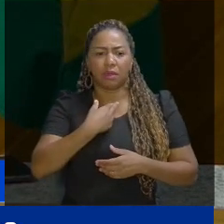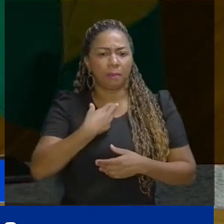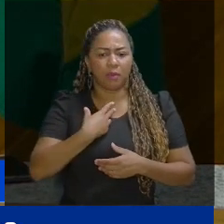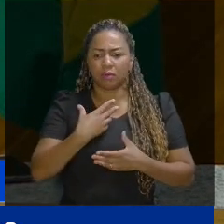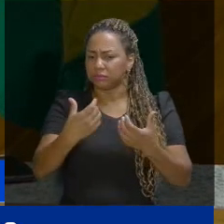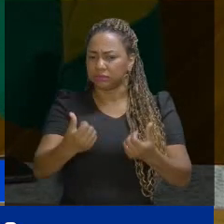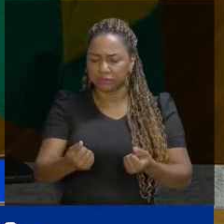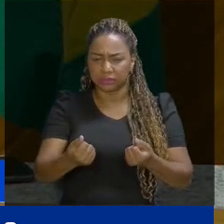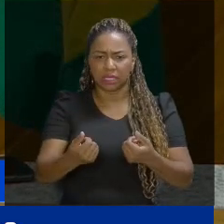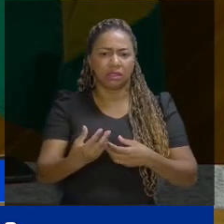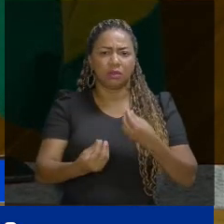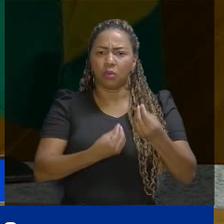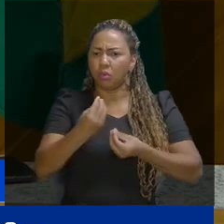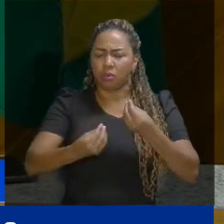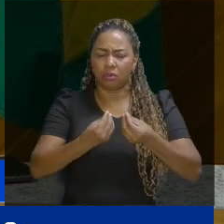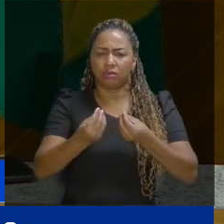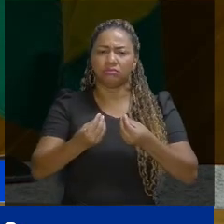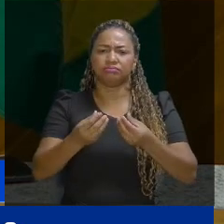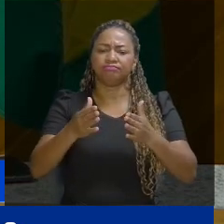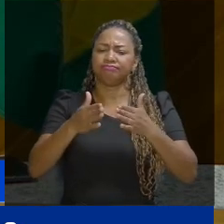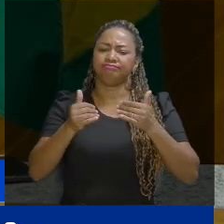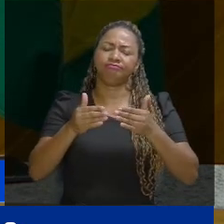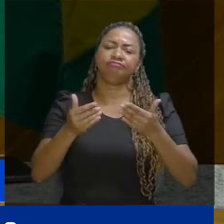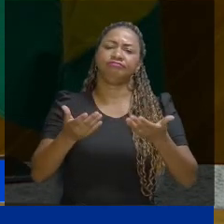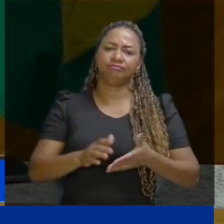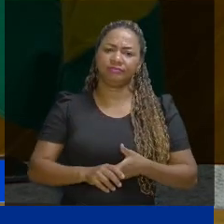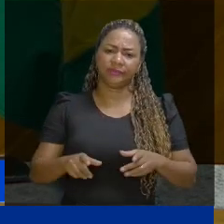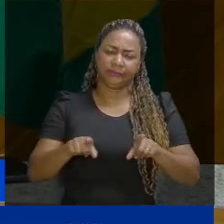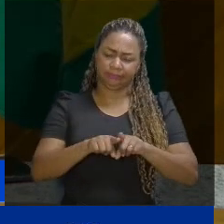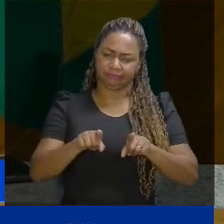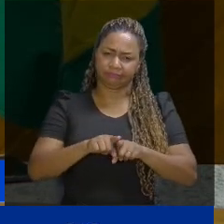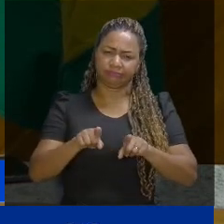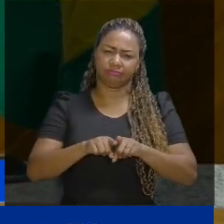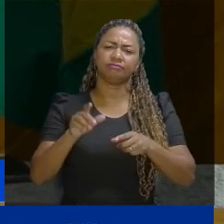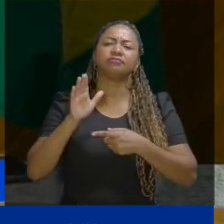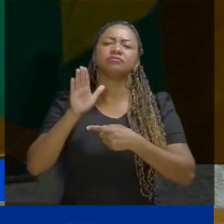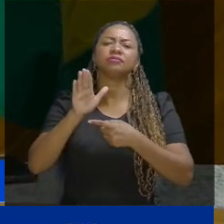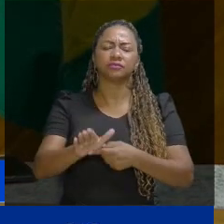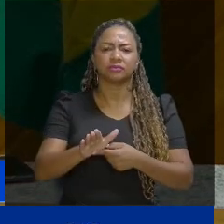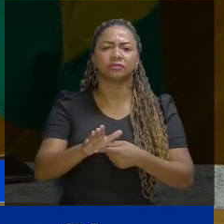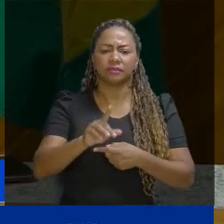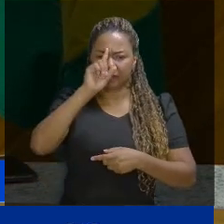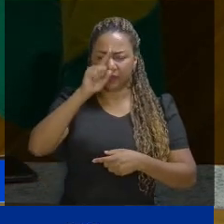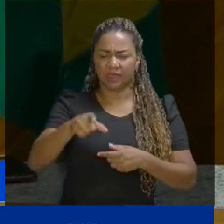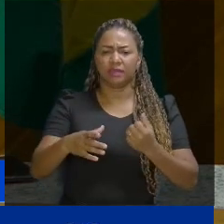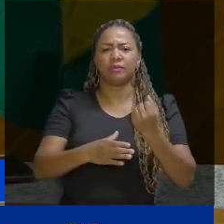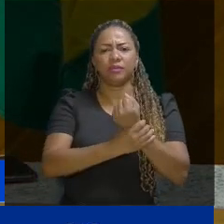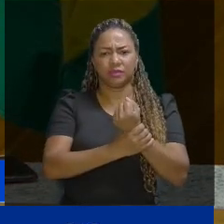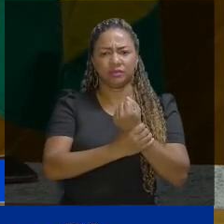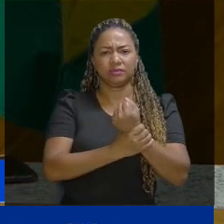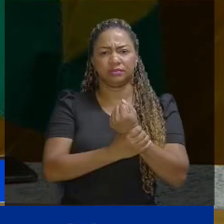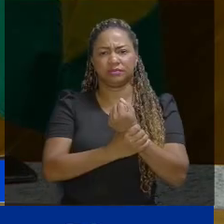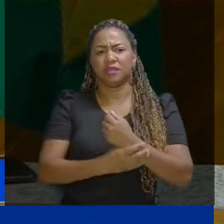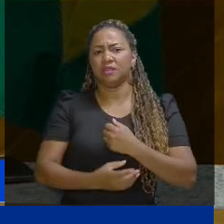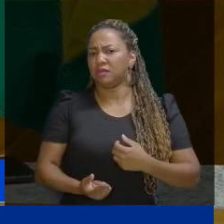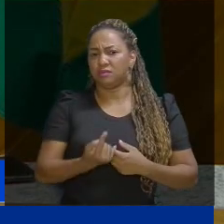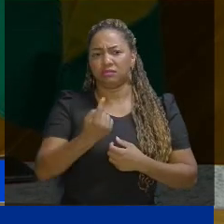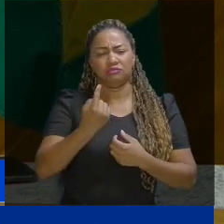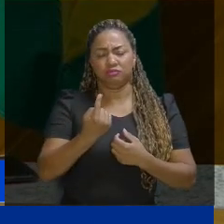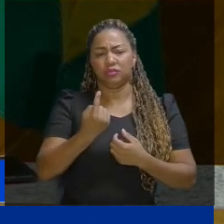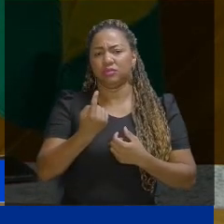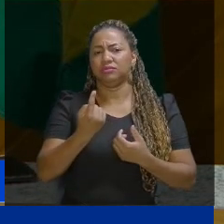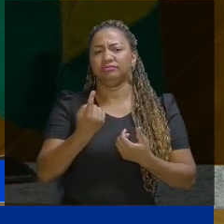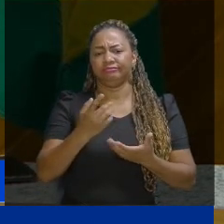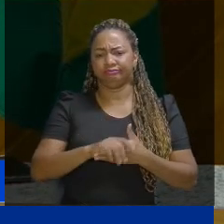se peticionar. Ou seja, aqui também se evidencia que o mandado de segurança era a única medida